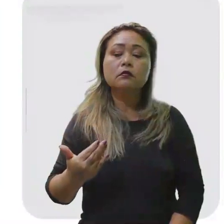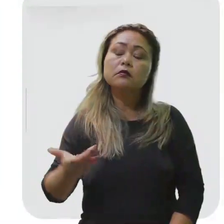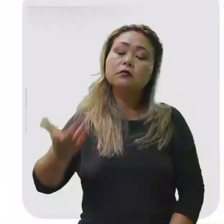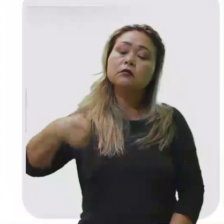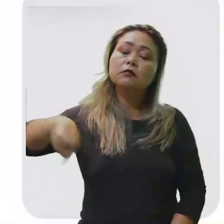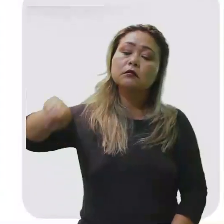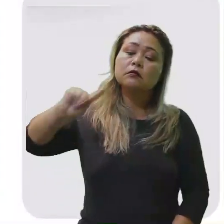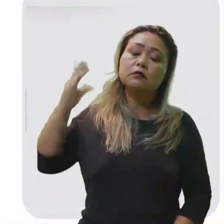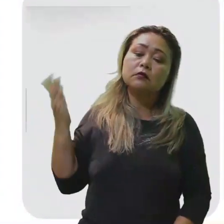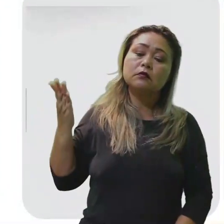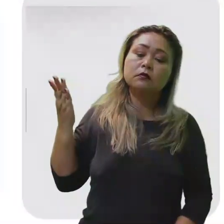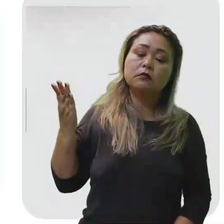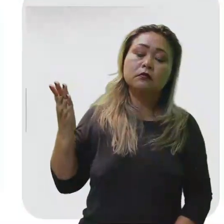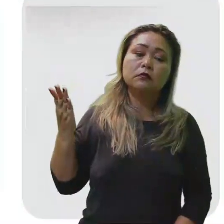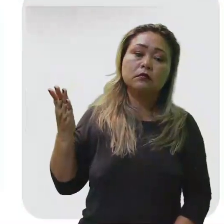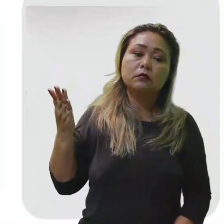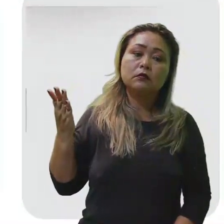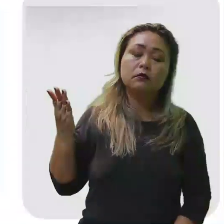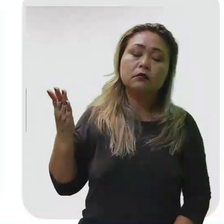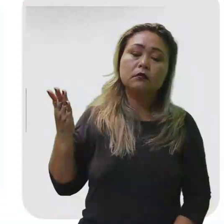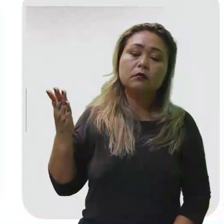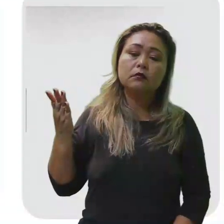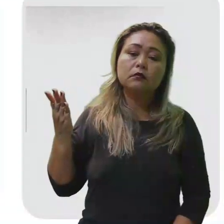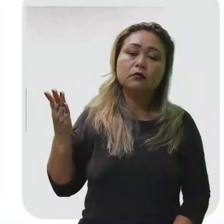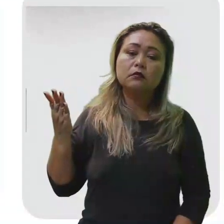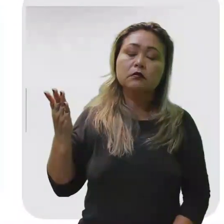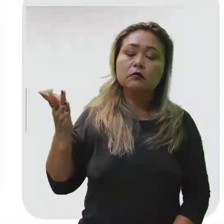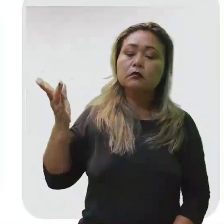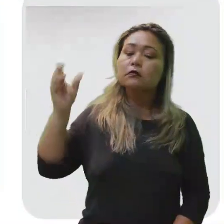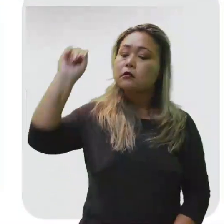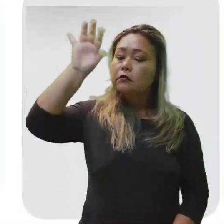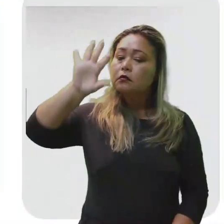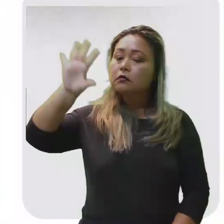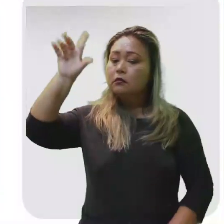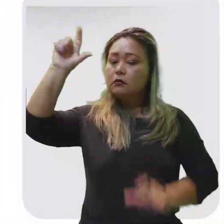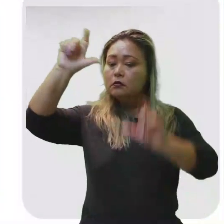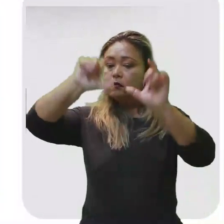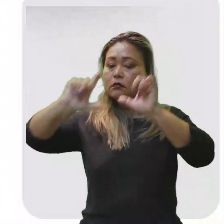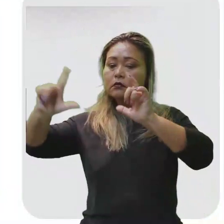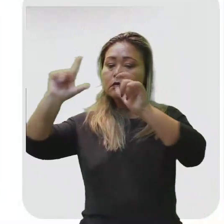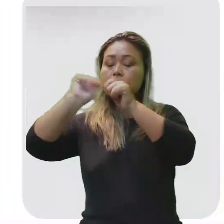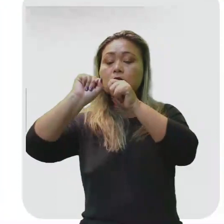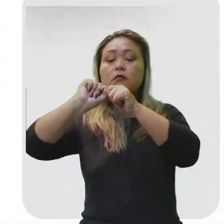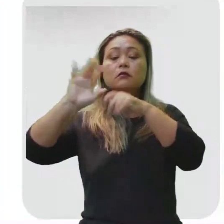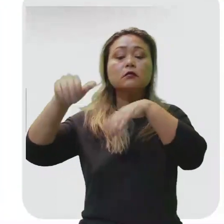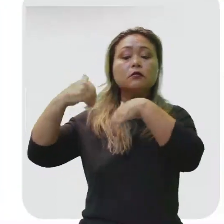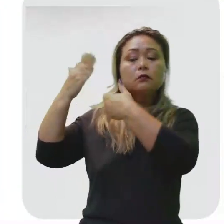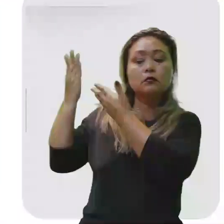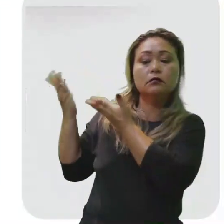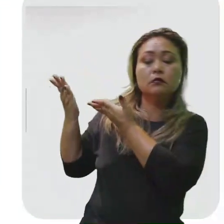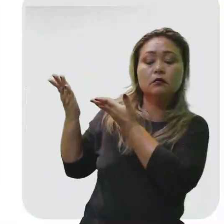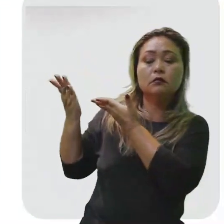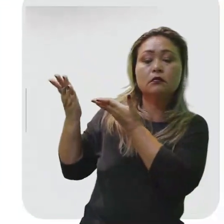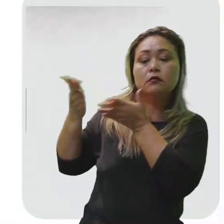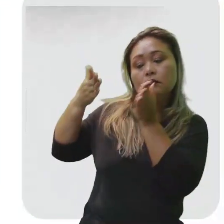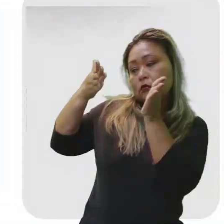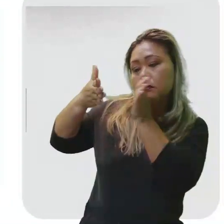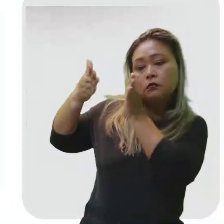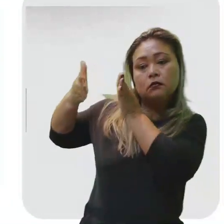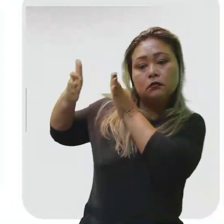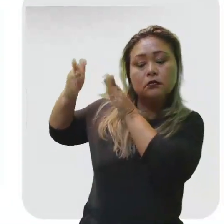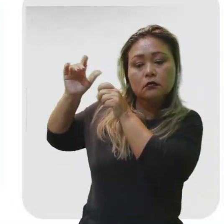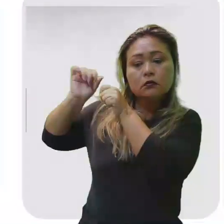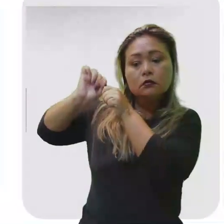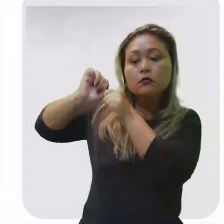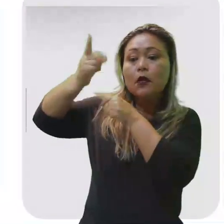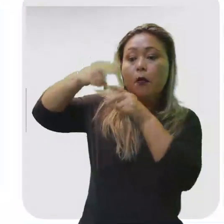Pessoal, trouxe aqui esse mapa conceitual para distribuir aí os períodos que nós vamos